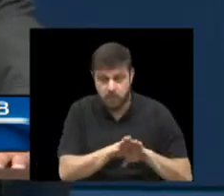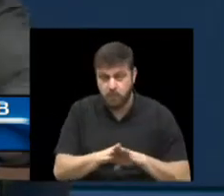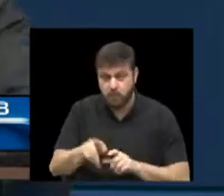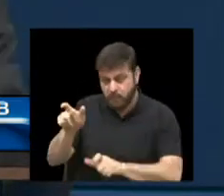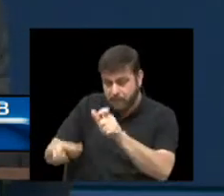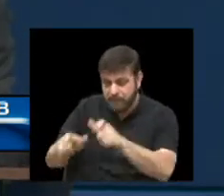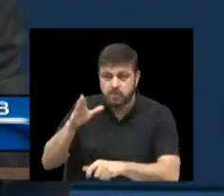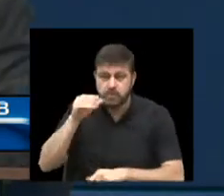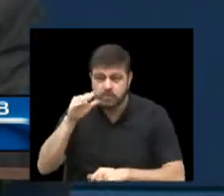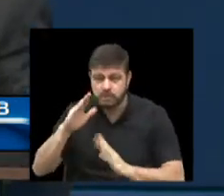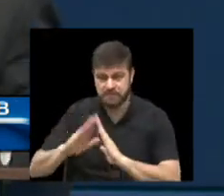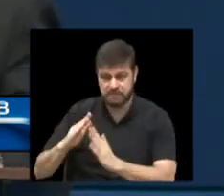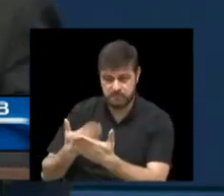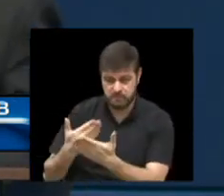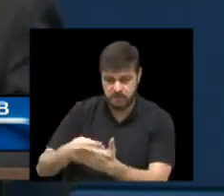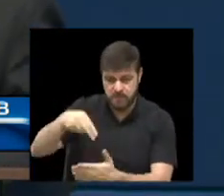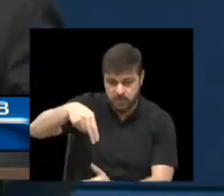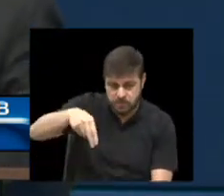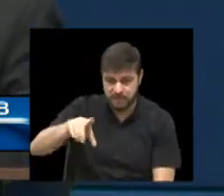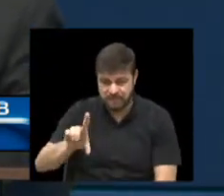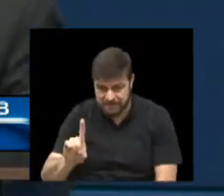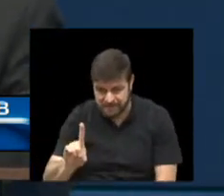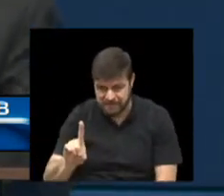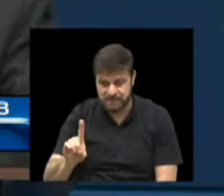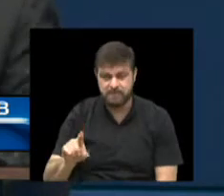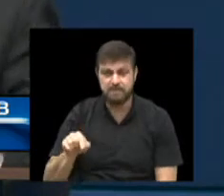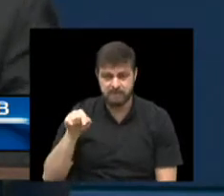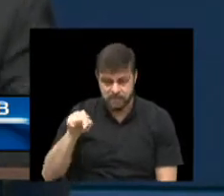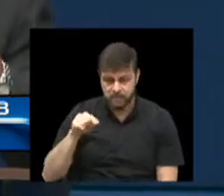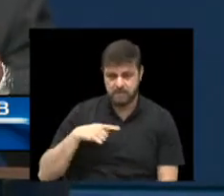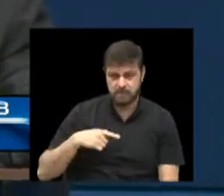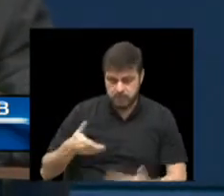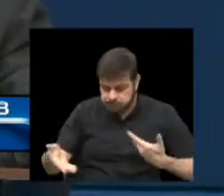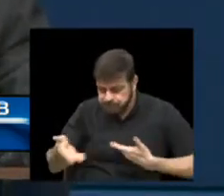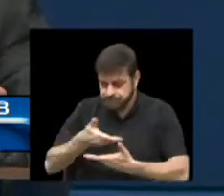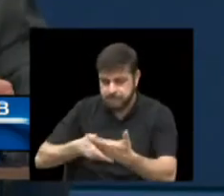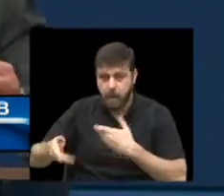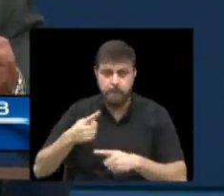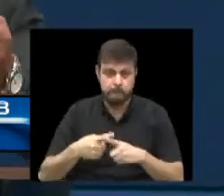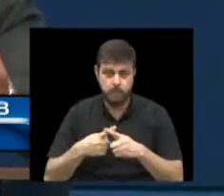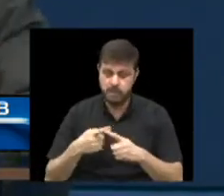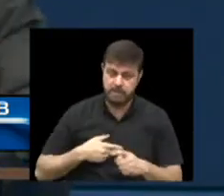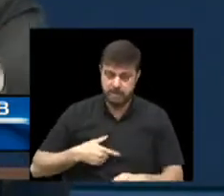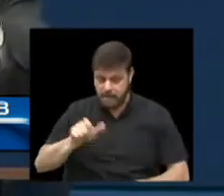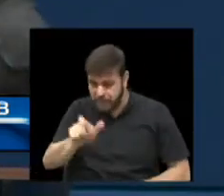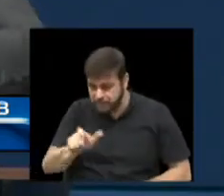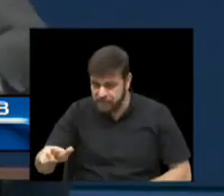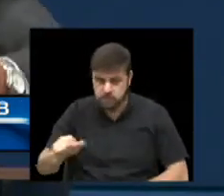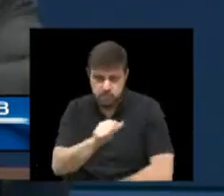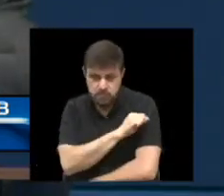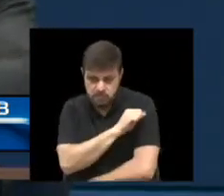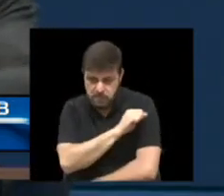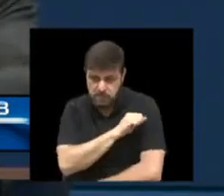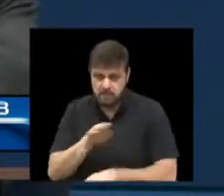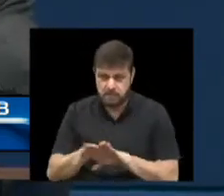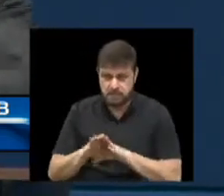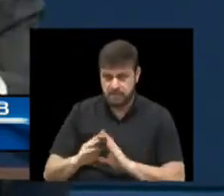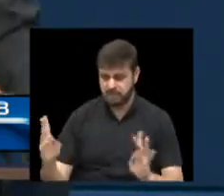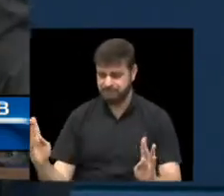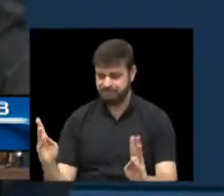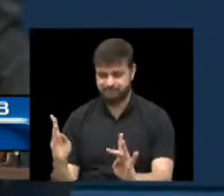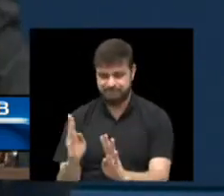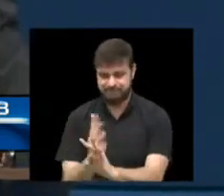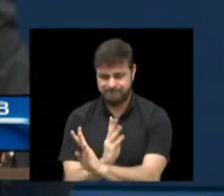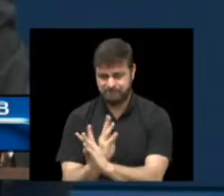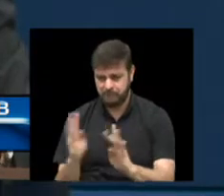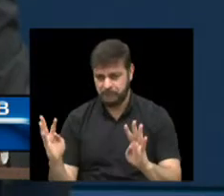Notre-Dame, para que possa chegar num bom termo, em respeito aos alunos, em respeito aos cidadãos que circulam dentro